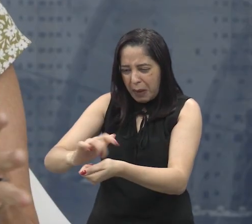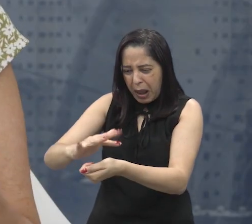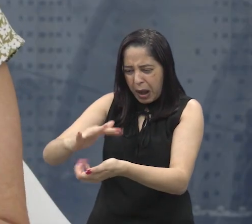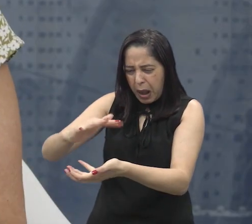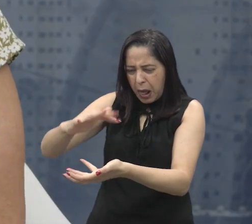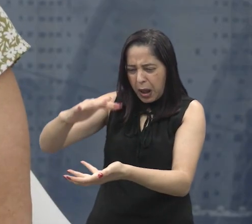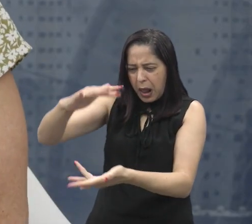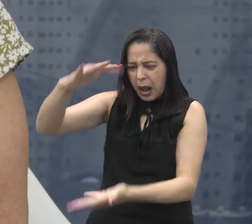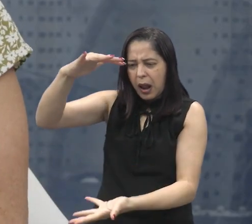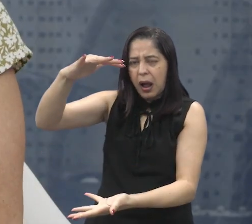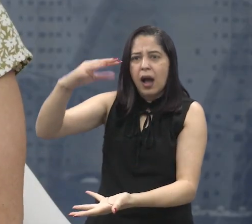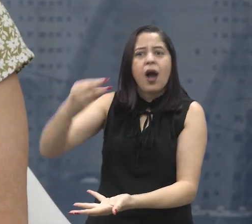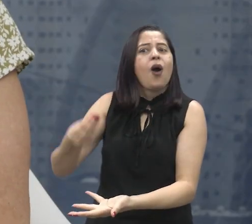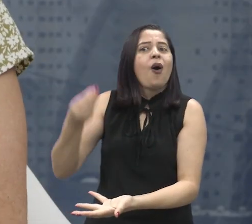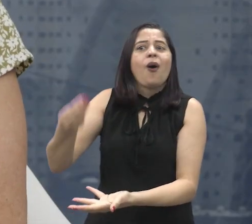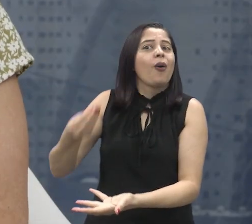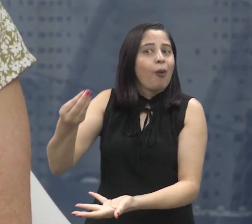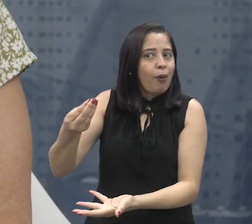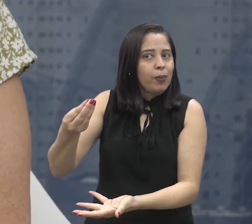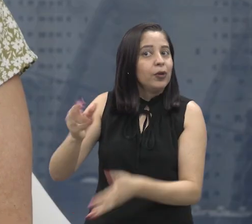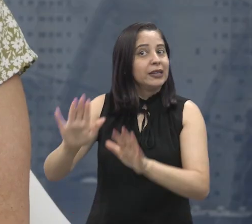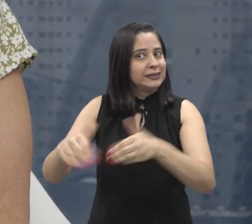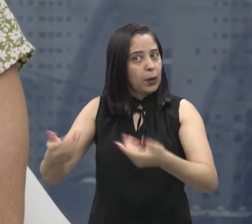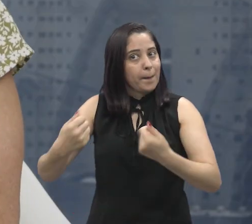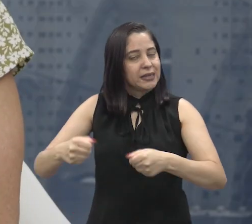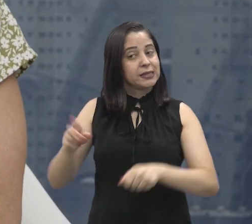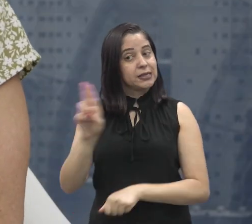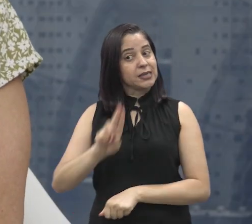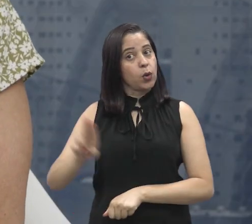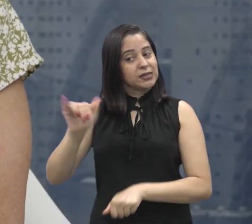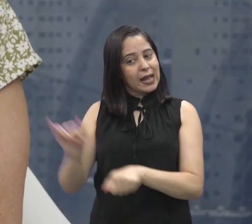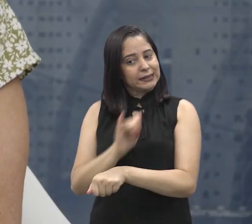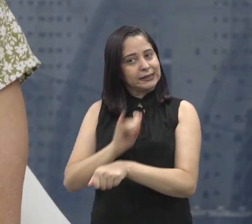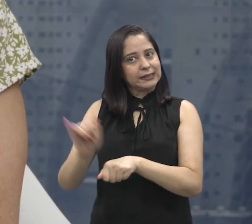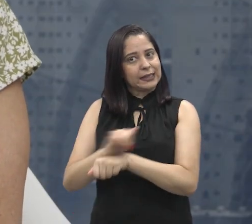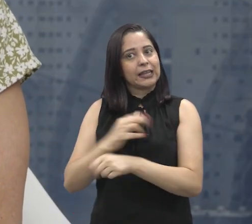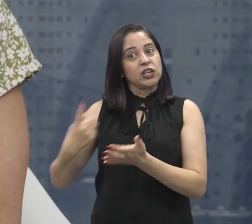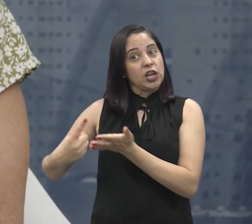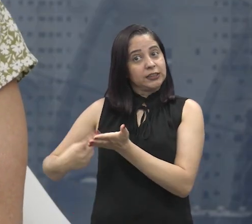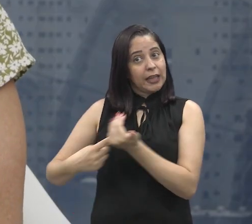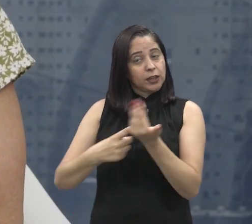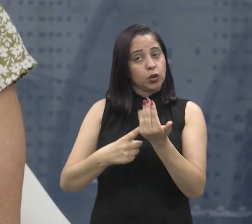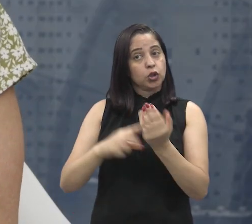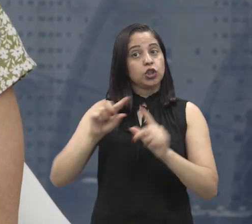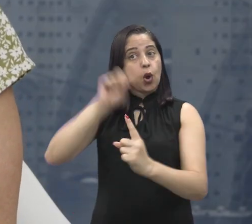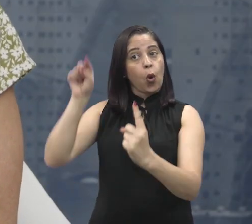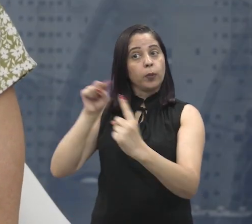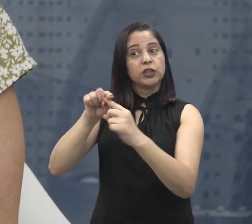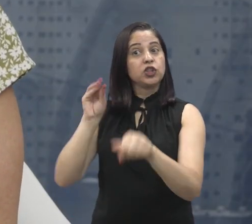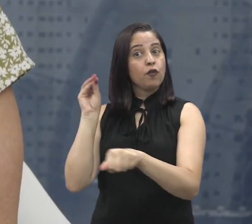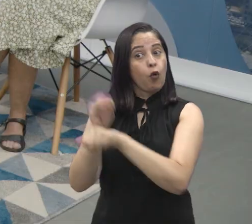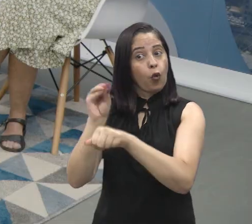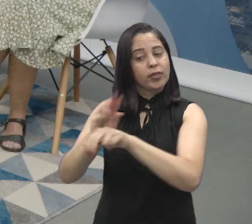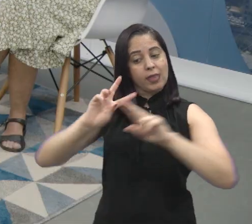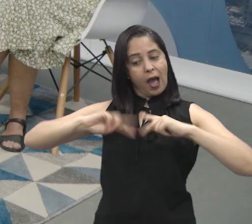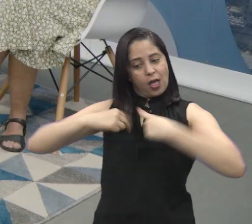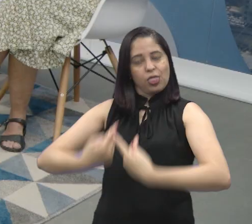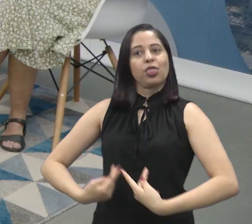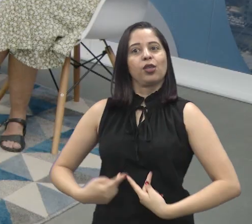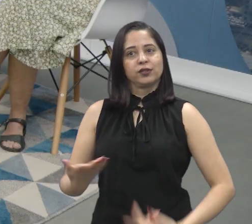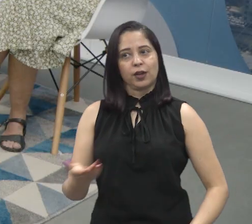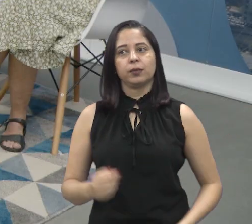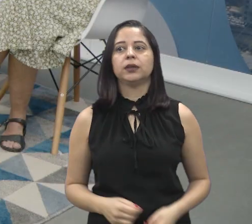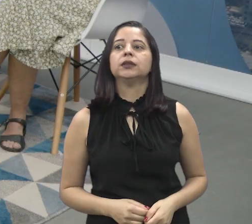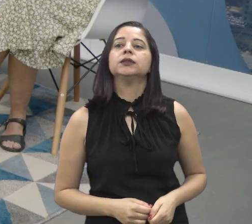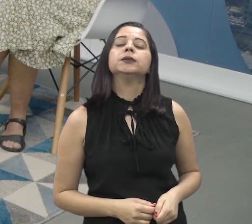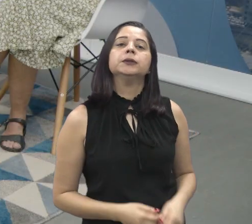onde vai tudo que nós geramos? Lixos, impactos. Então essa tecnologia tem que estar a serviço nosso, do ser humano, de sua saúde, do